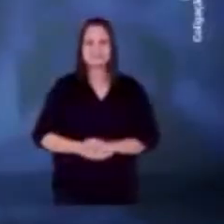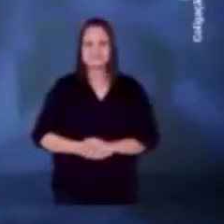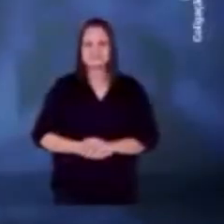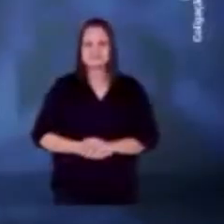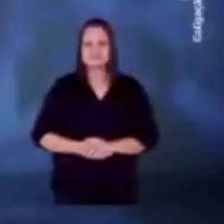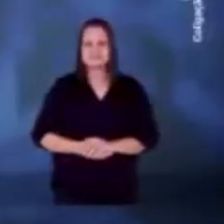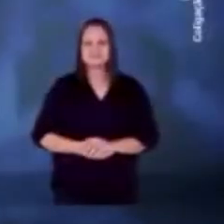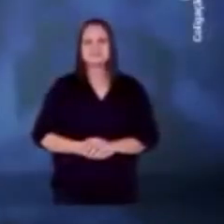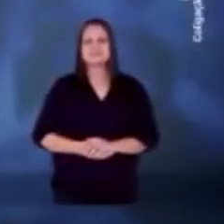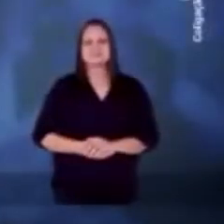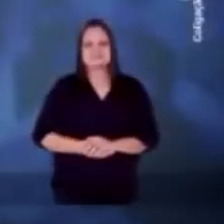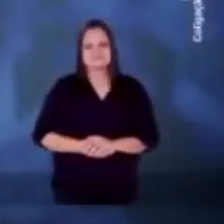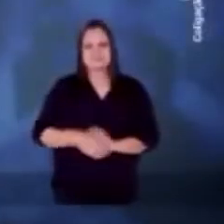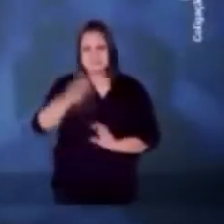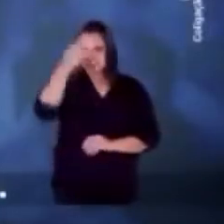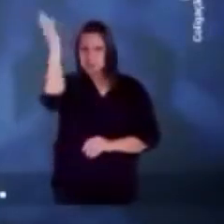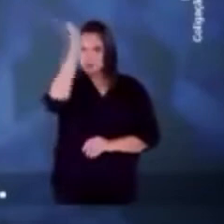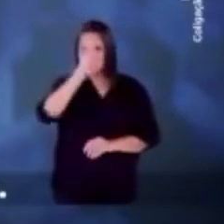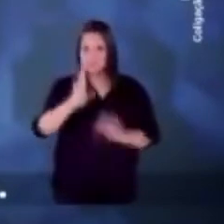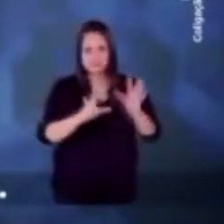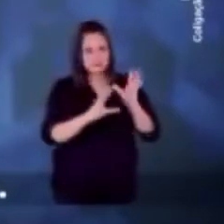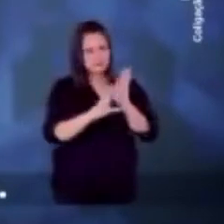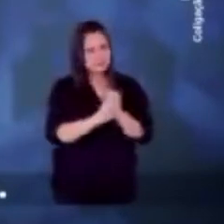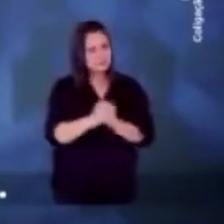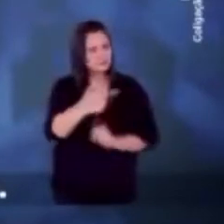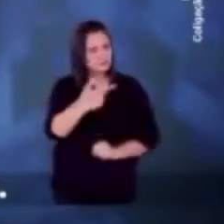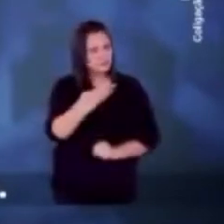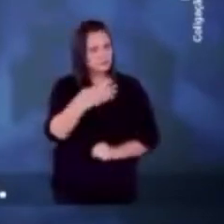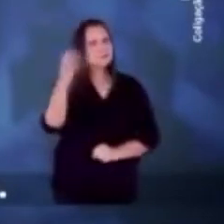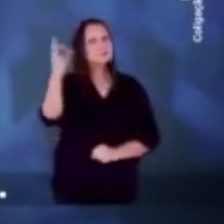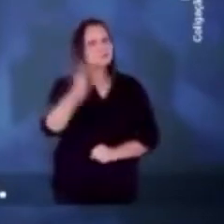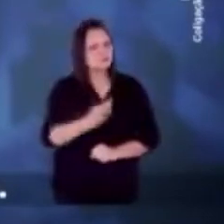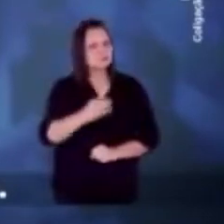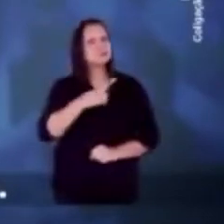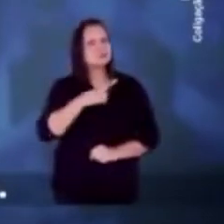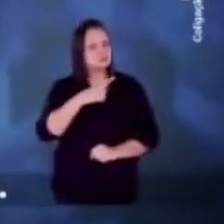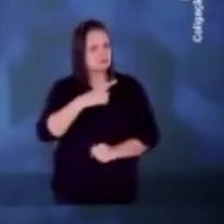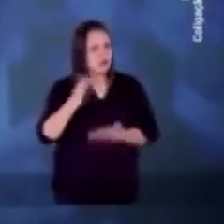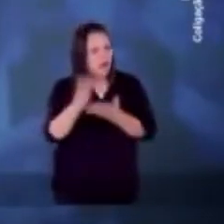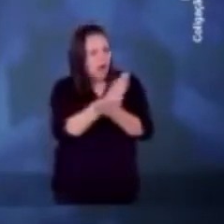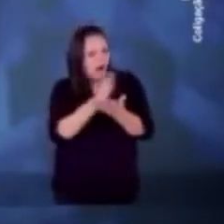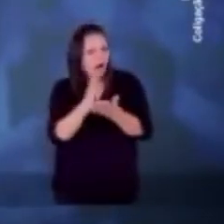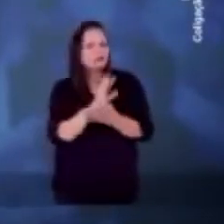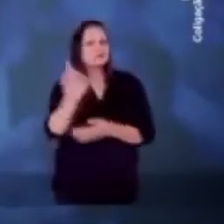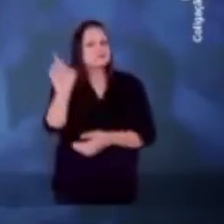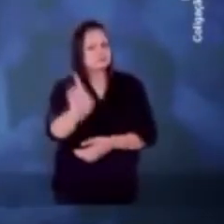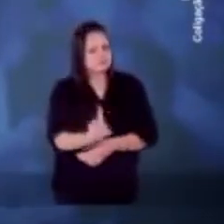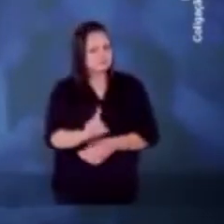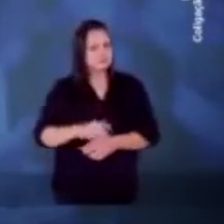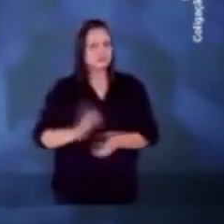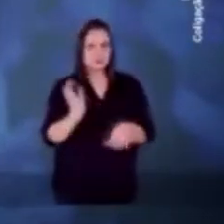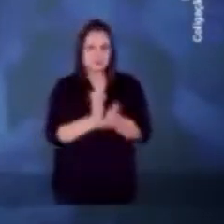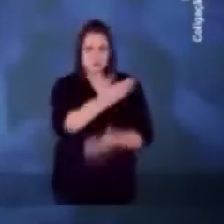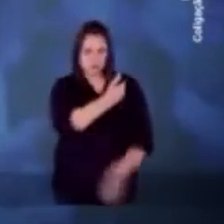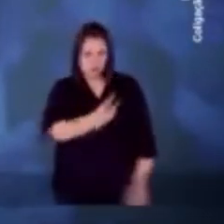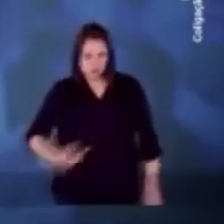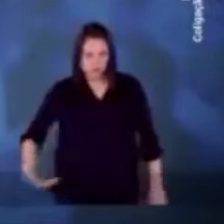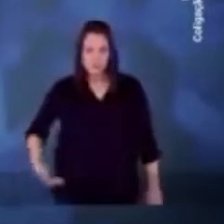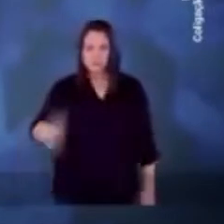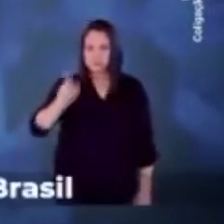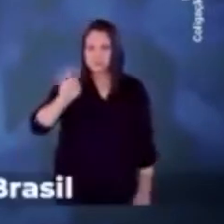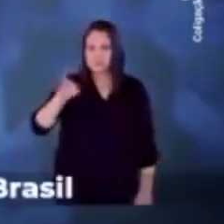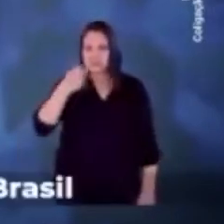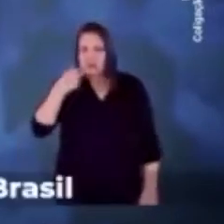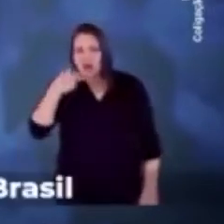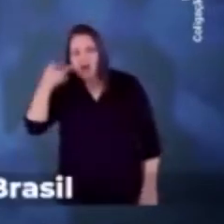Quase 24% dos brasileiros são portadores de algum tipo de deficiência. Os governos do PT ficaram só no